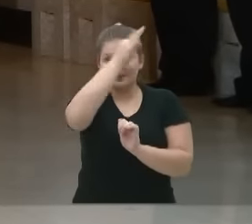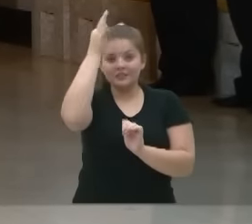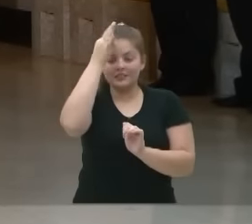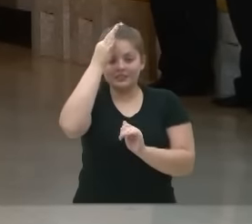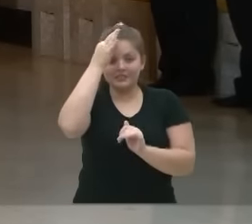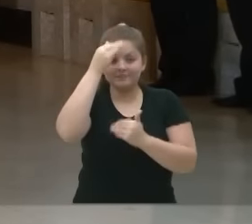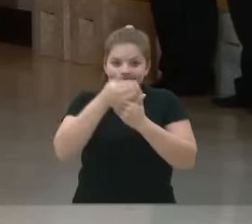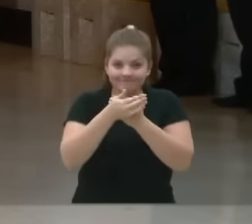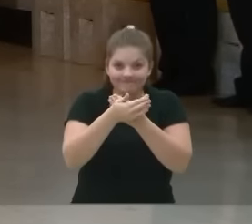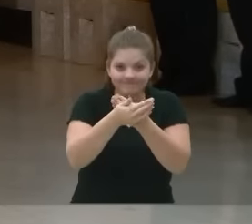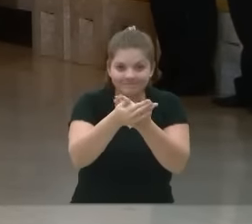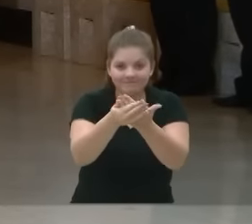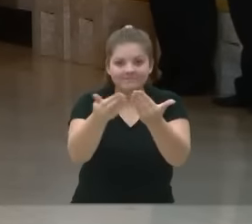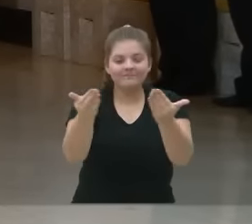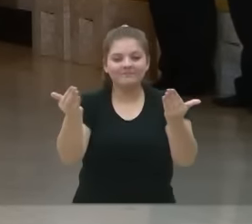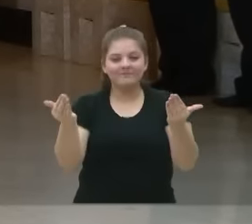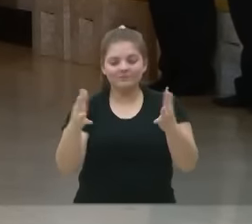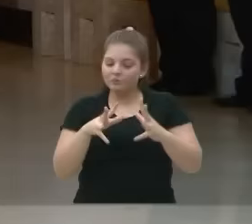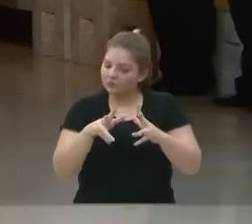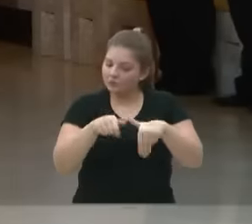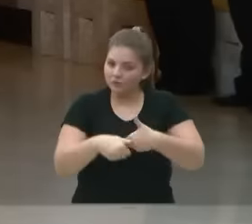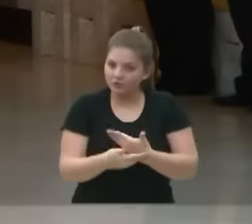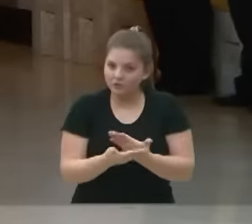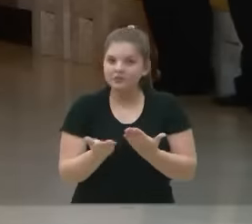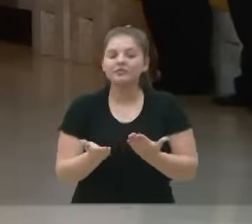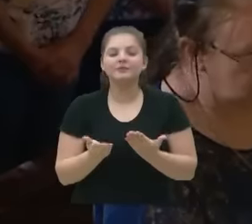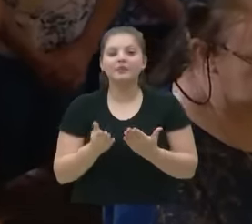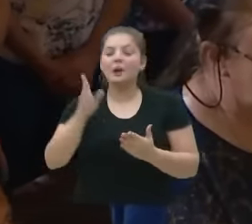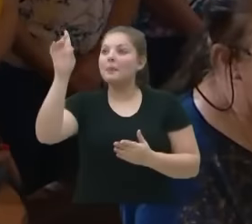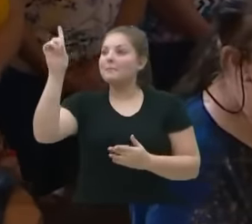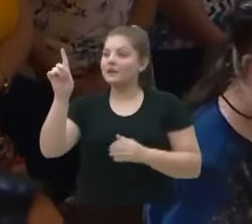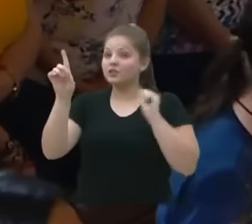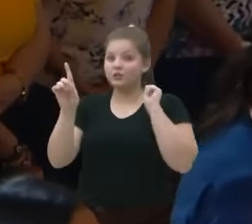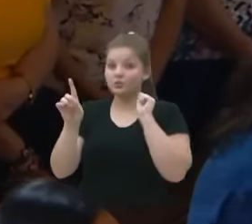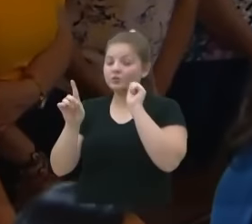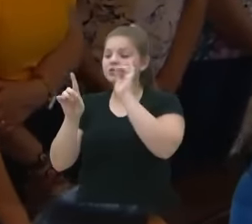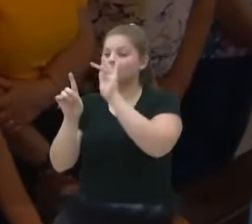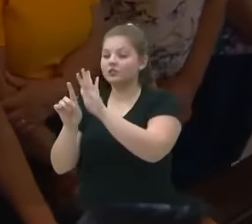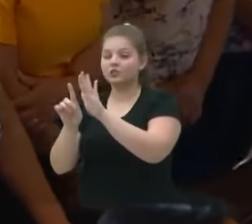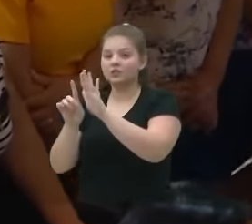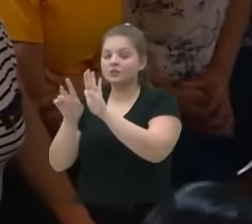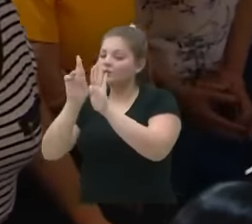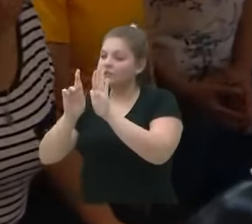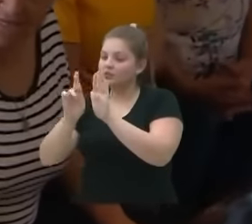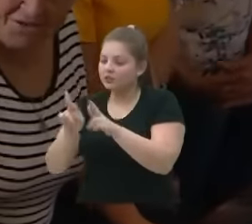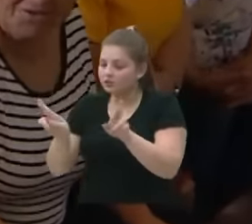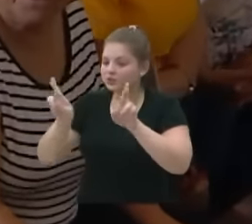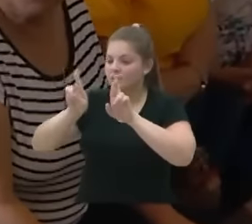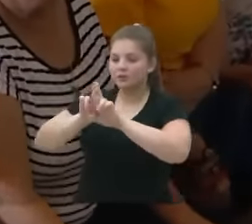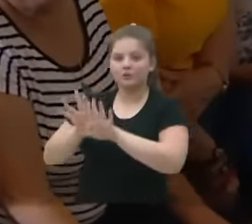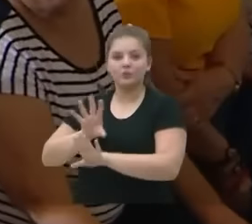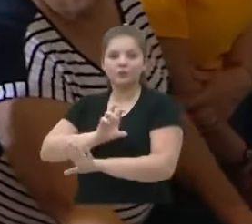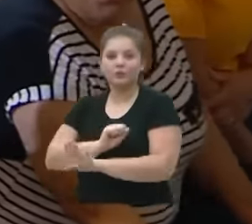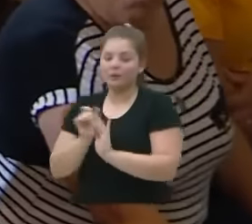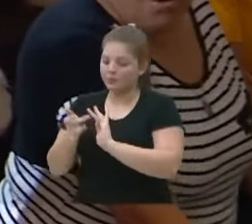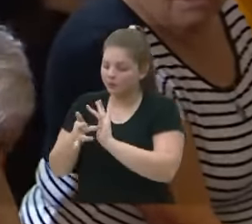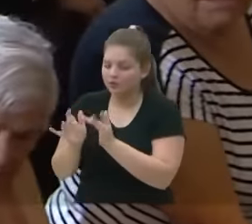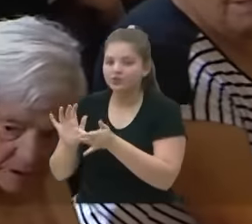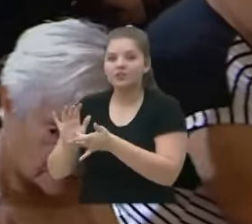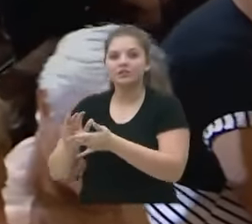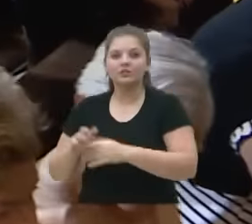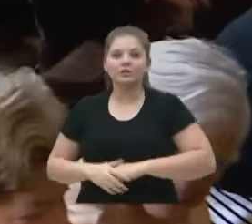Santo, esteja com todos vocês. Bendito seja Deus que nos reuniu no